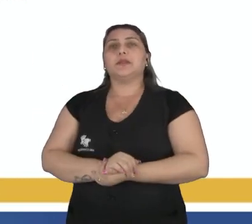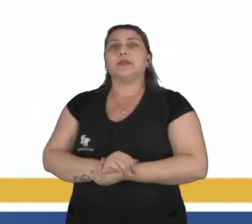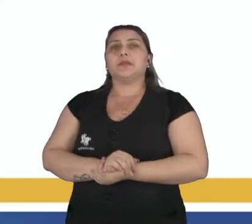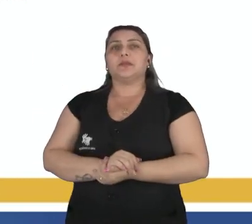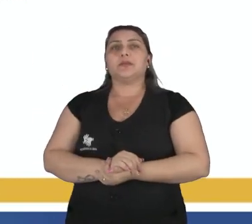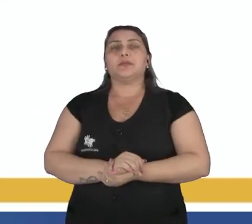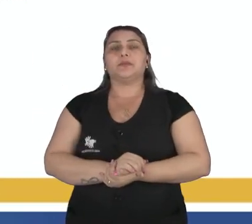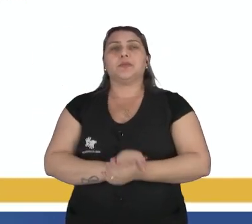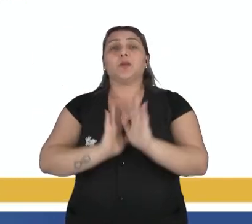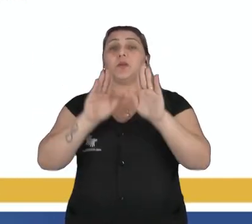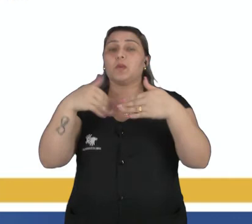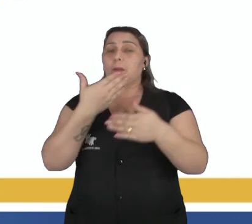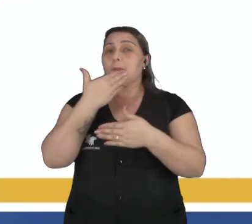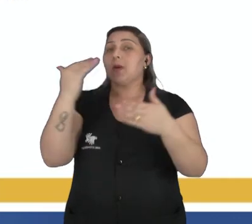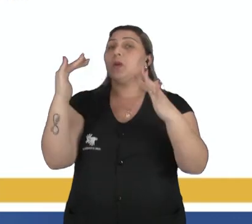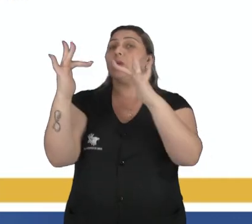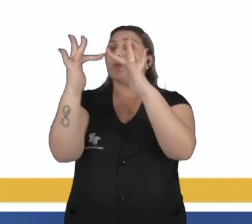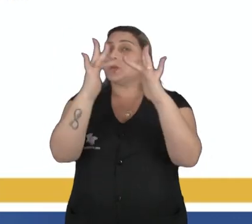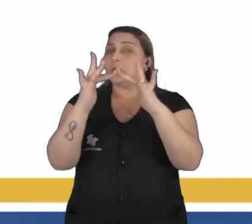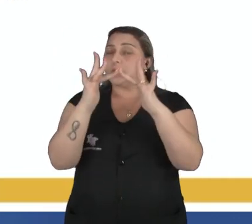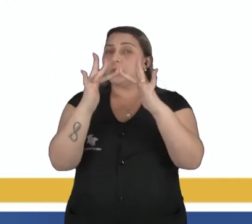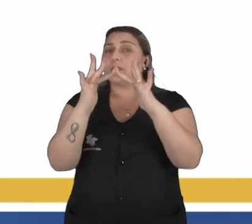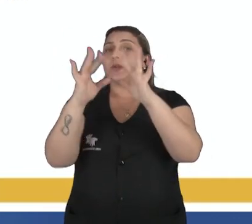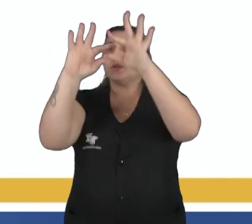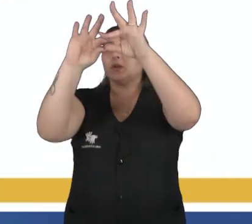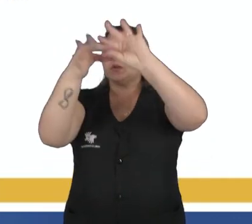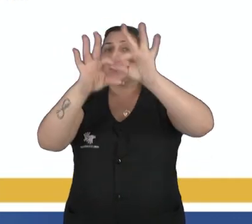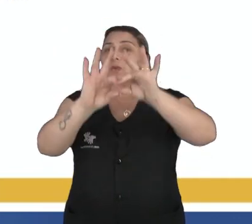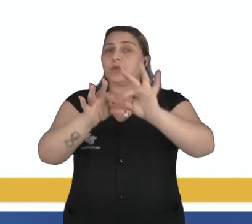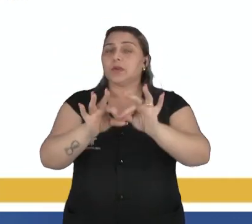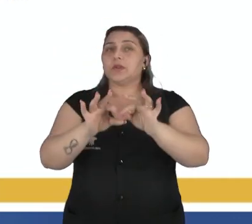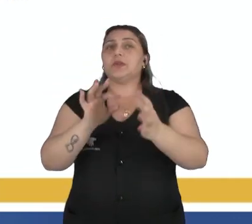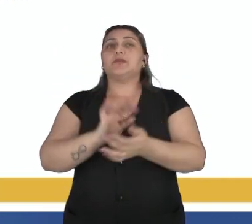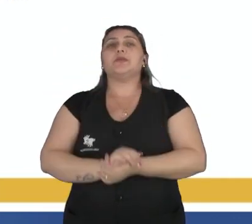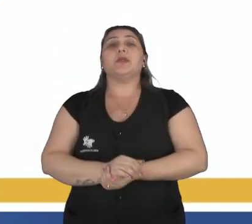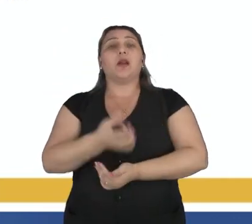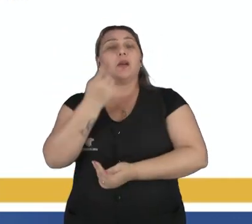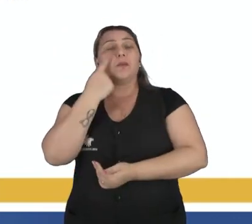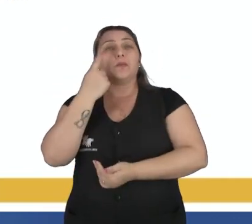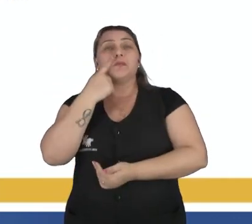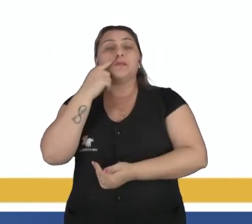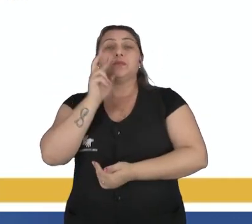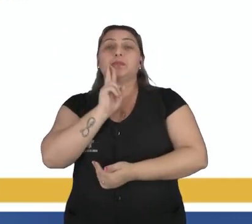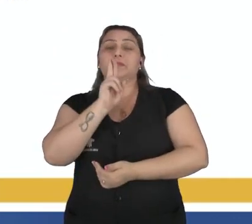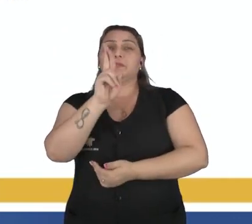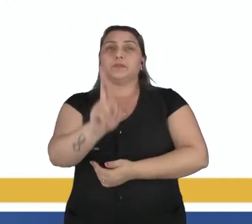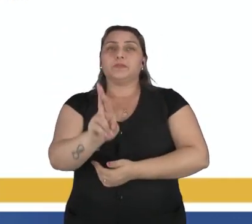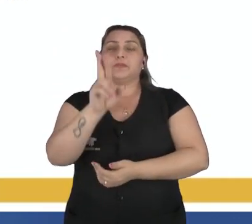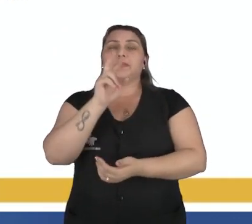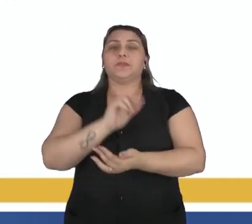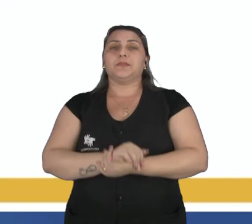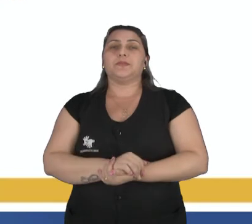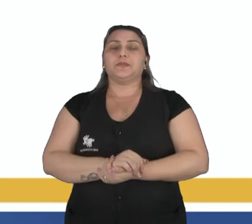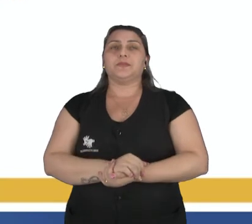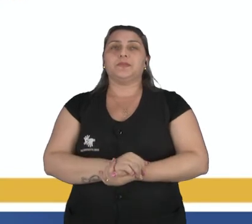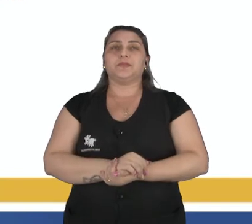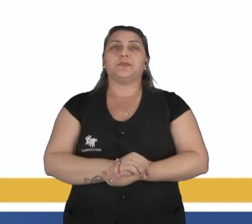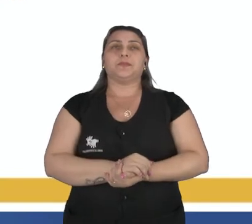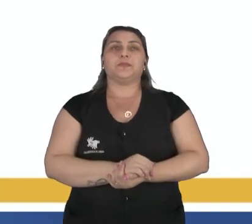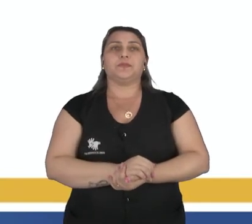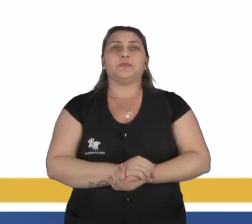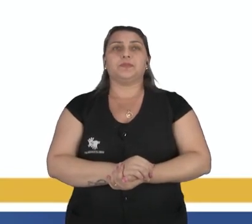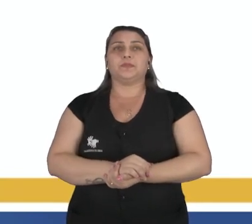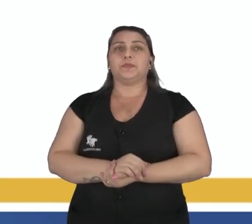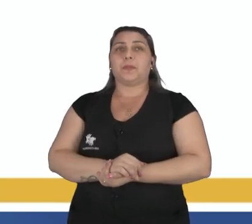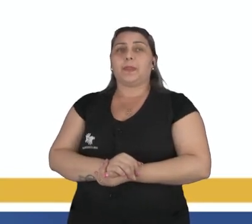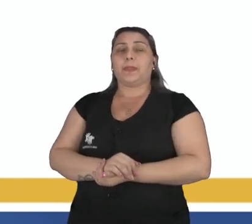palavras-chave e ver qual que melhor se encaixa nesse contexto, né? Então, a gente vai ver a resolução desse exercitando.